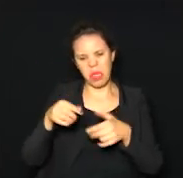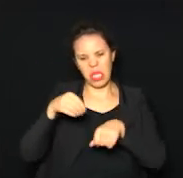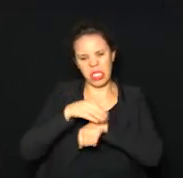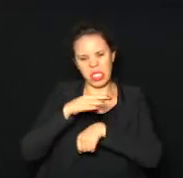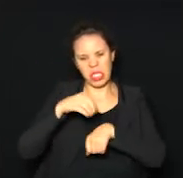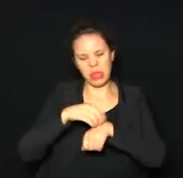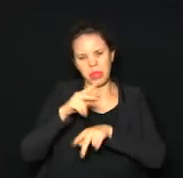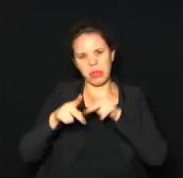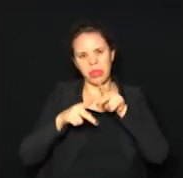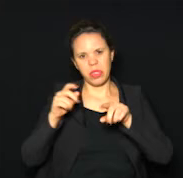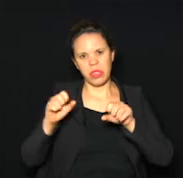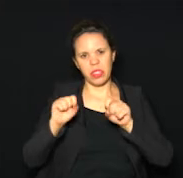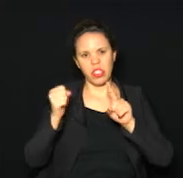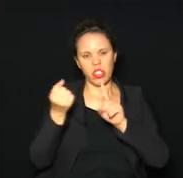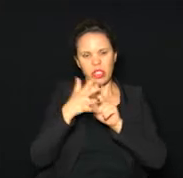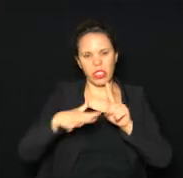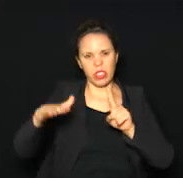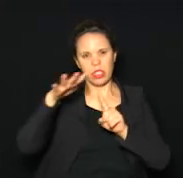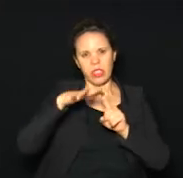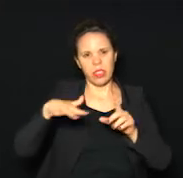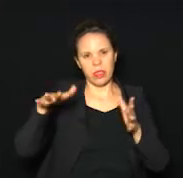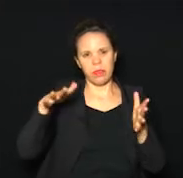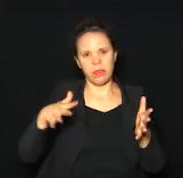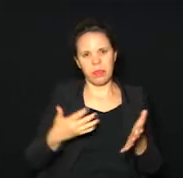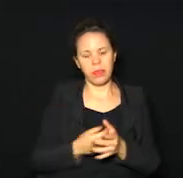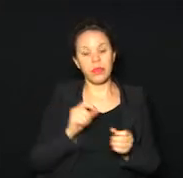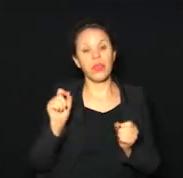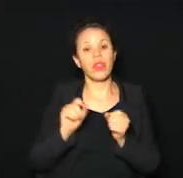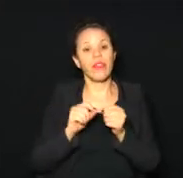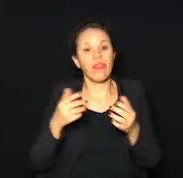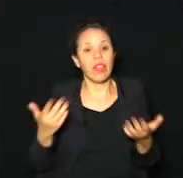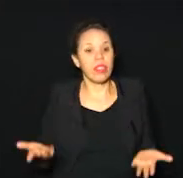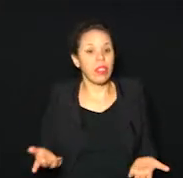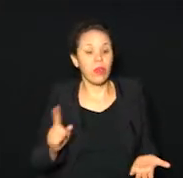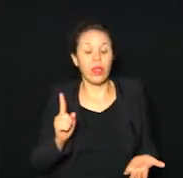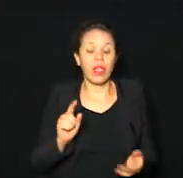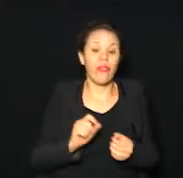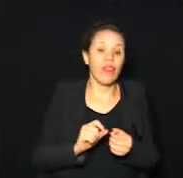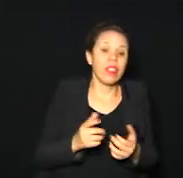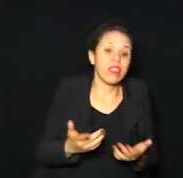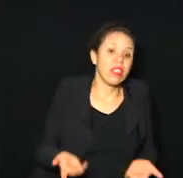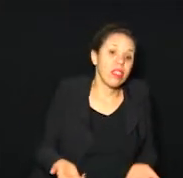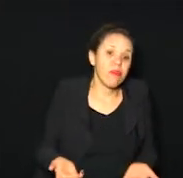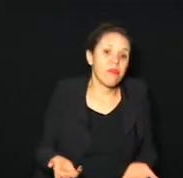a sociedade, para a população, e o que fazer e o que não fazer,